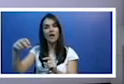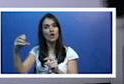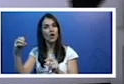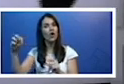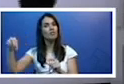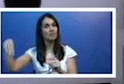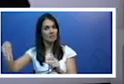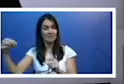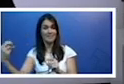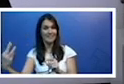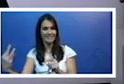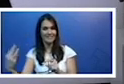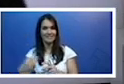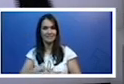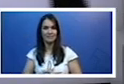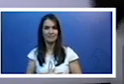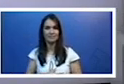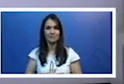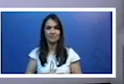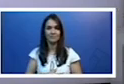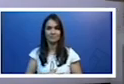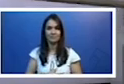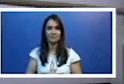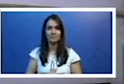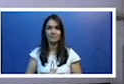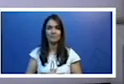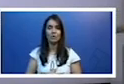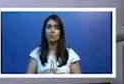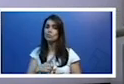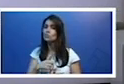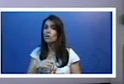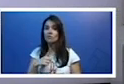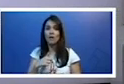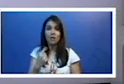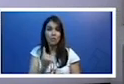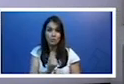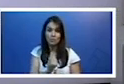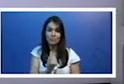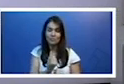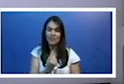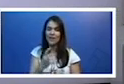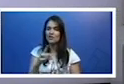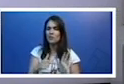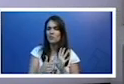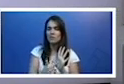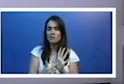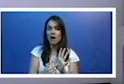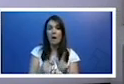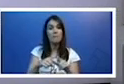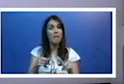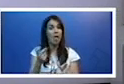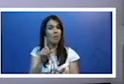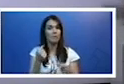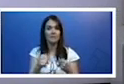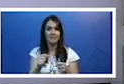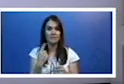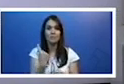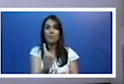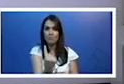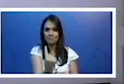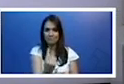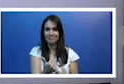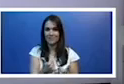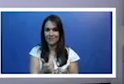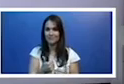caso, é 1, Só tem 1. Então, a gente coloca só para mostrar, mas não precisa. E aqui, no